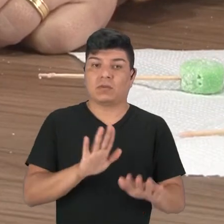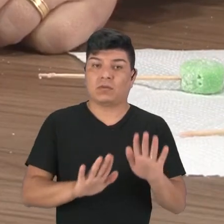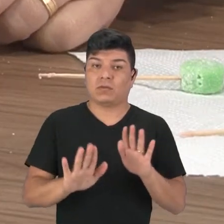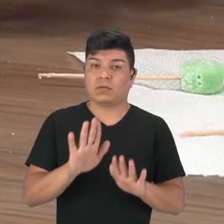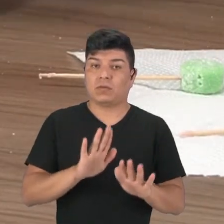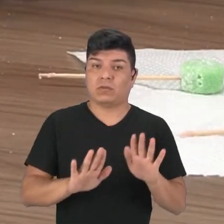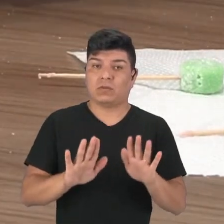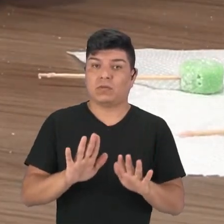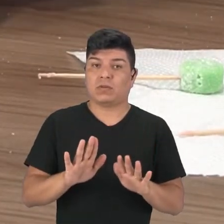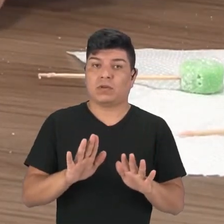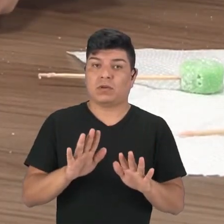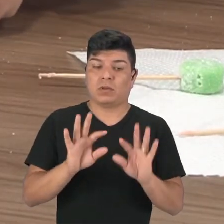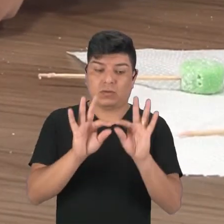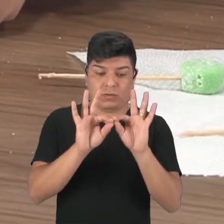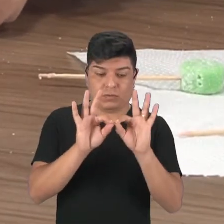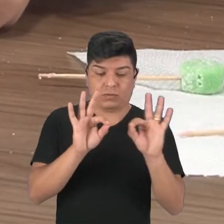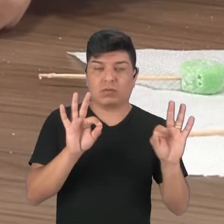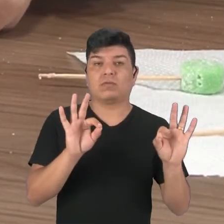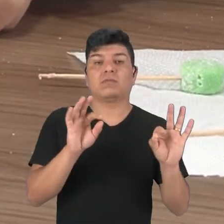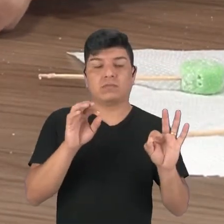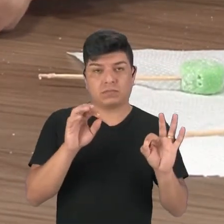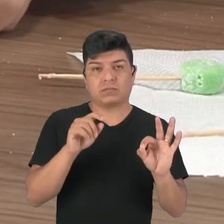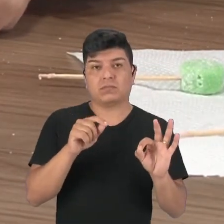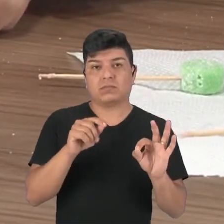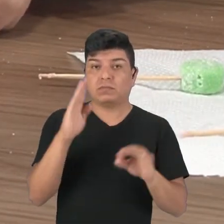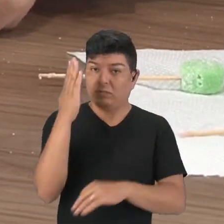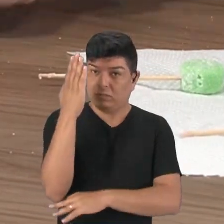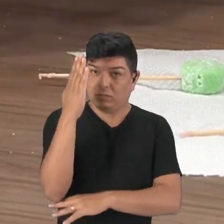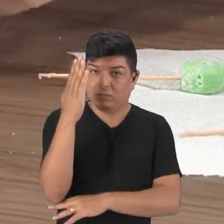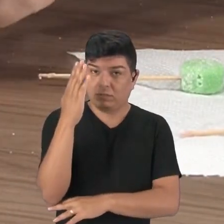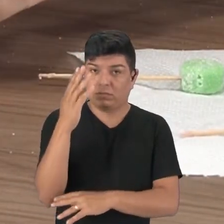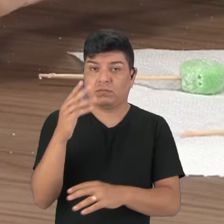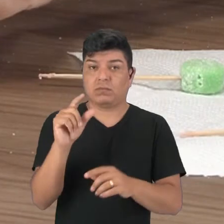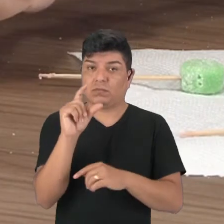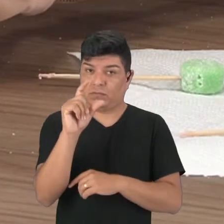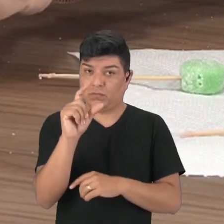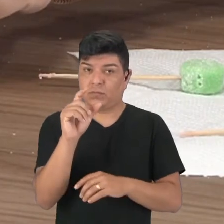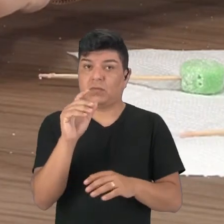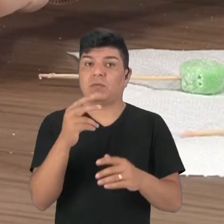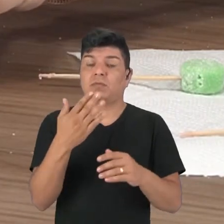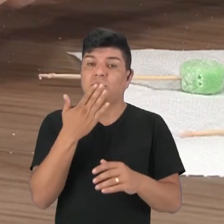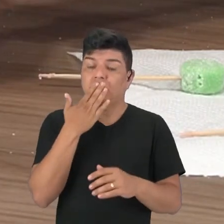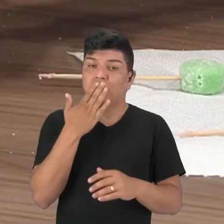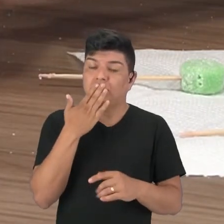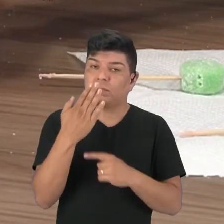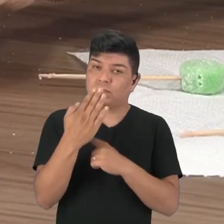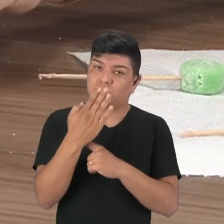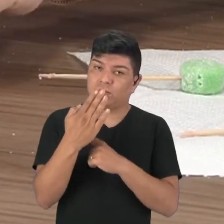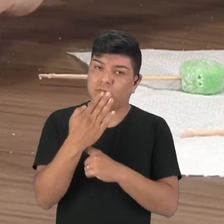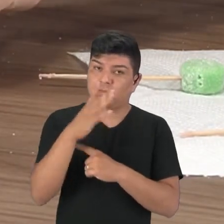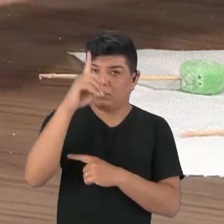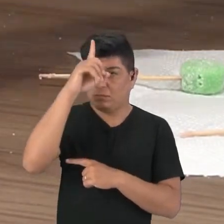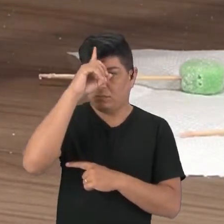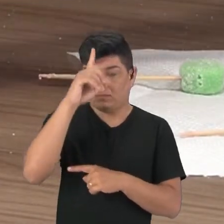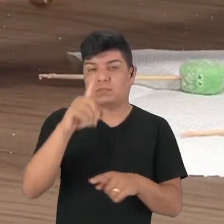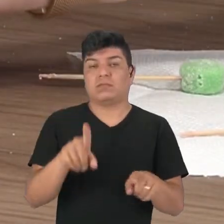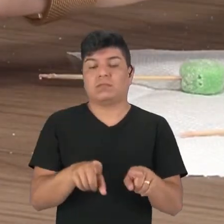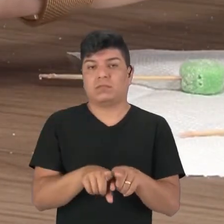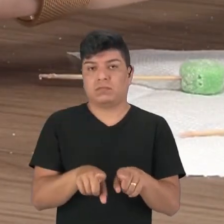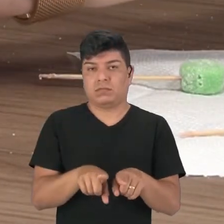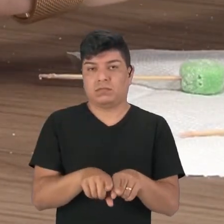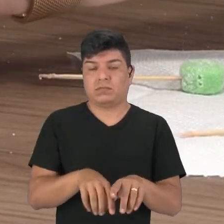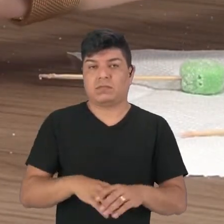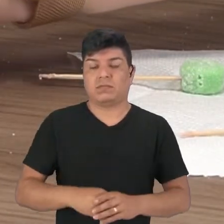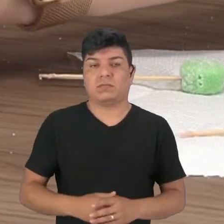Cuidado com as pontinhas dos palitos, né? Sempre que vocês forem fazer, peça supervisão de um adulto